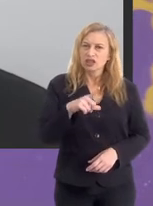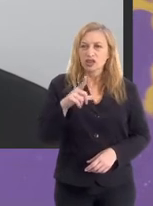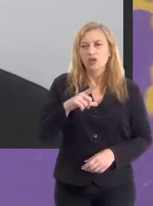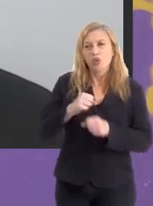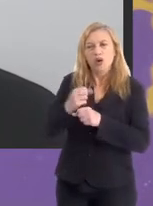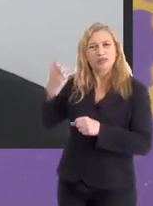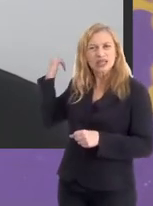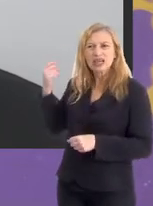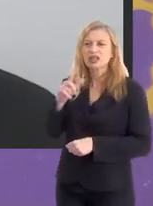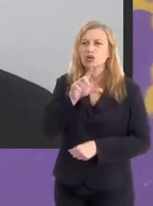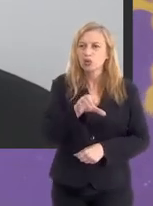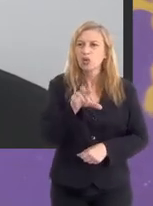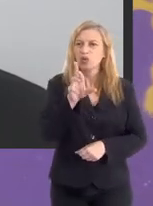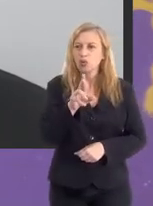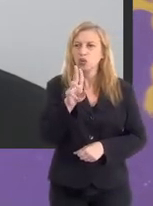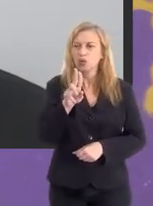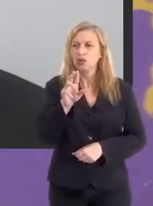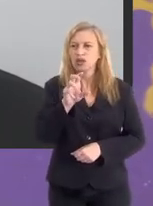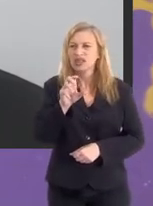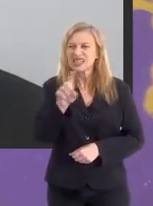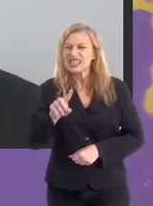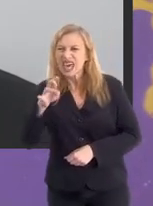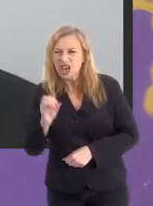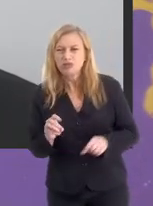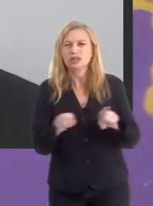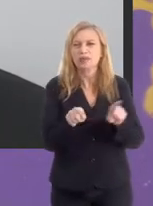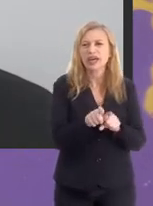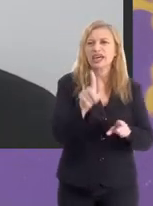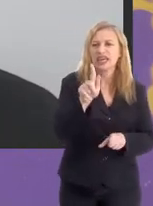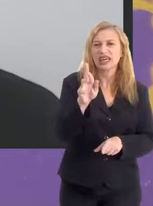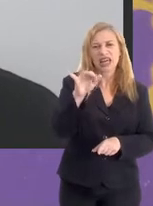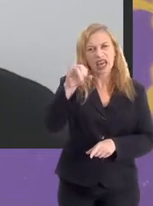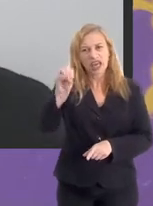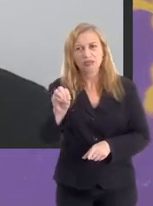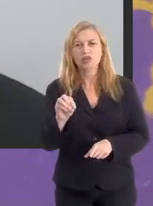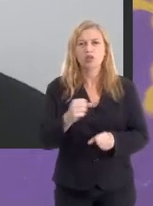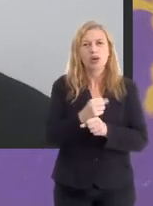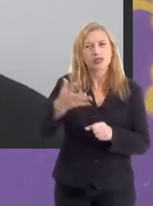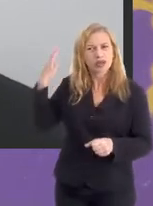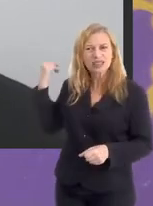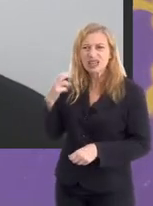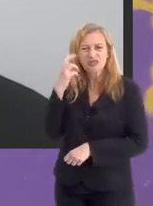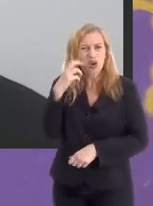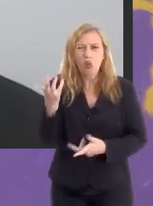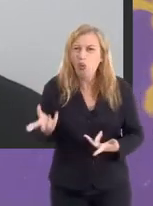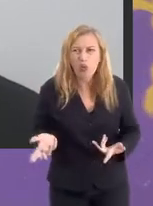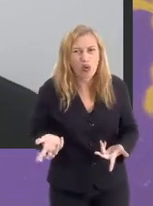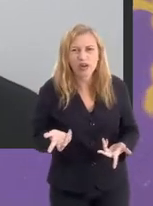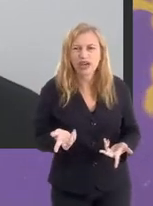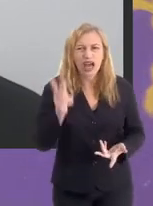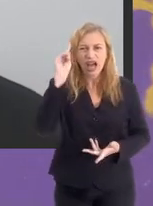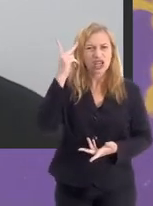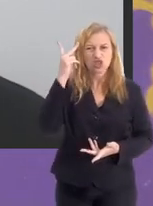e o Vasco passou no passado que o Cruzeiro também passou no passado que o Grêmio também passou no passado o